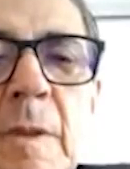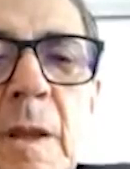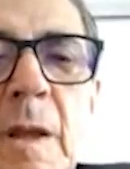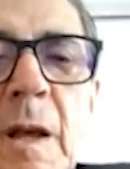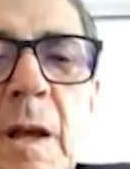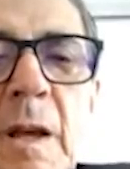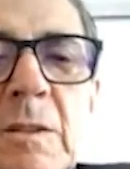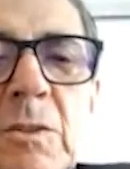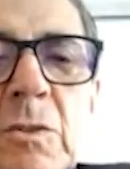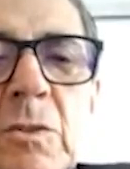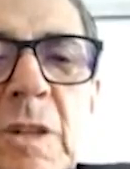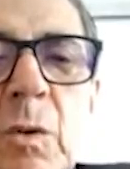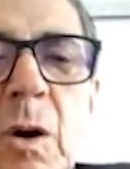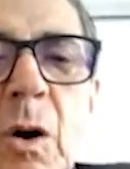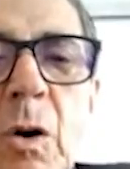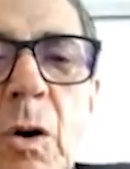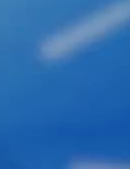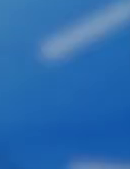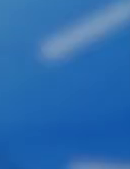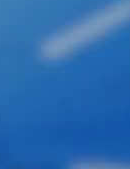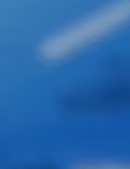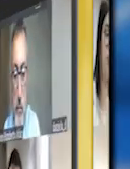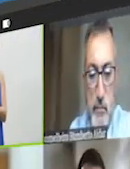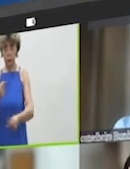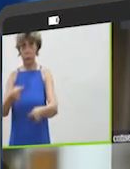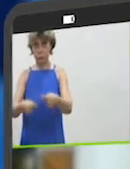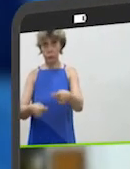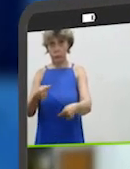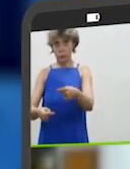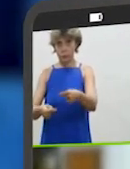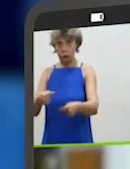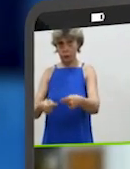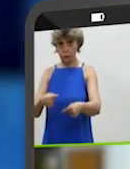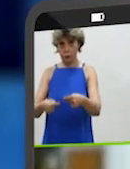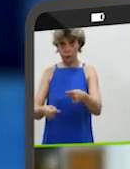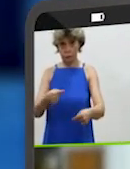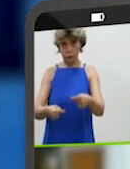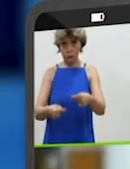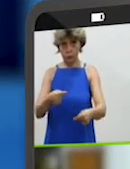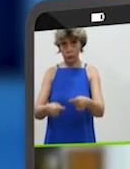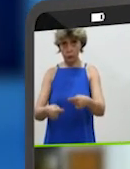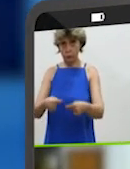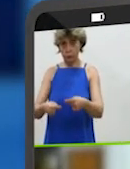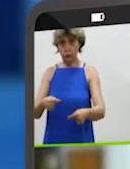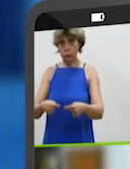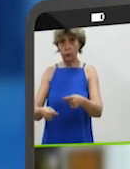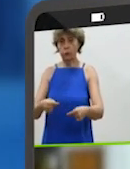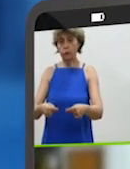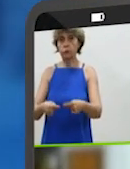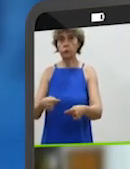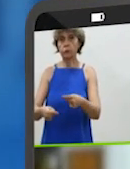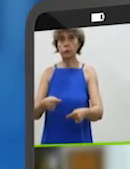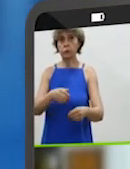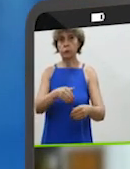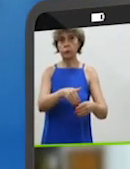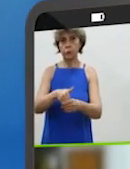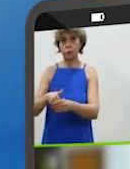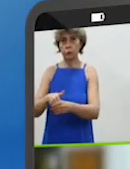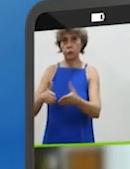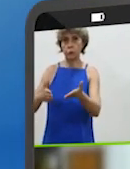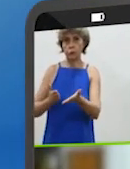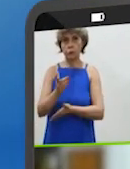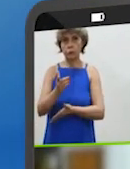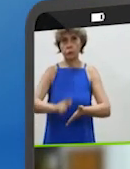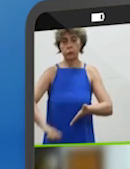Sob a presidência do conselheiro Valsenor Braz, a 2ª Câmara do Tribunal de Contas dos Municípios do Estado de Goiás aprovou 96 processos da